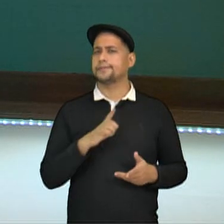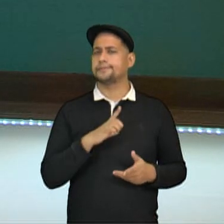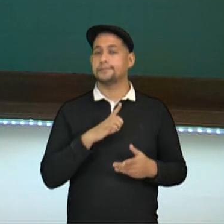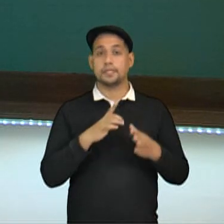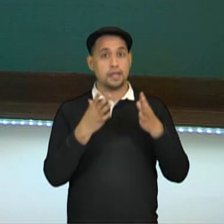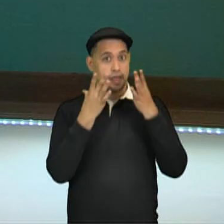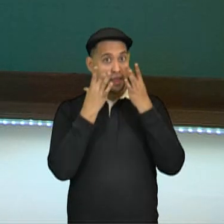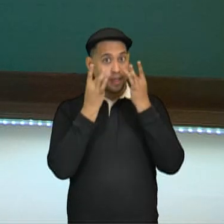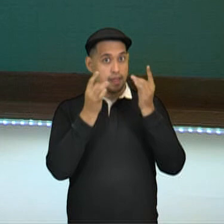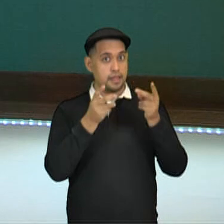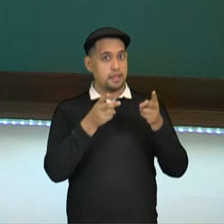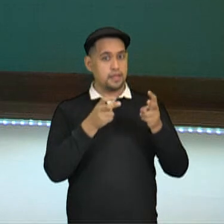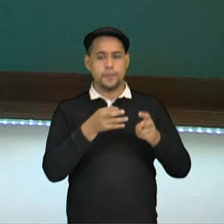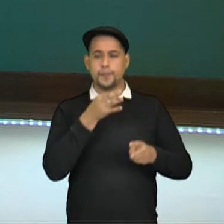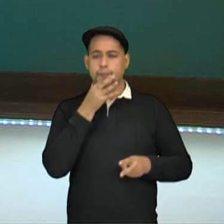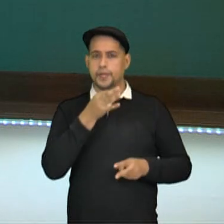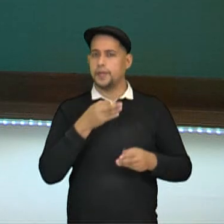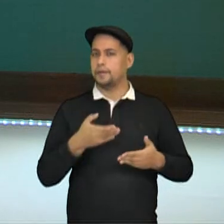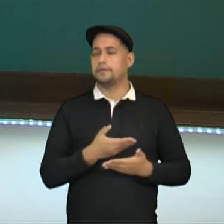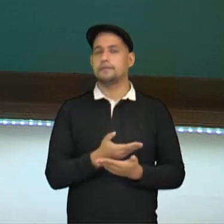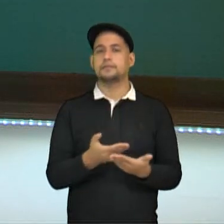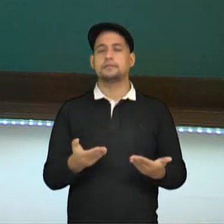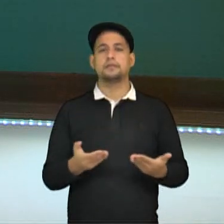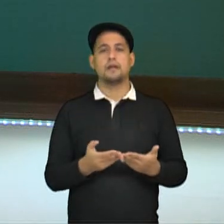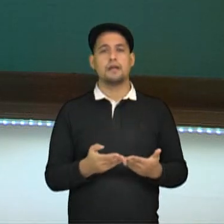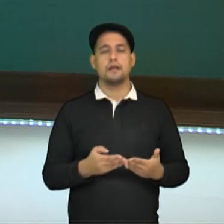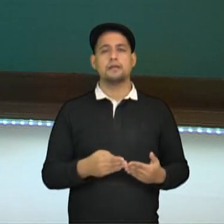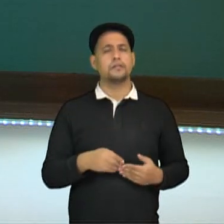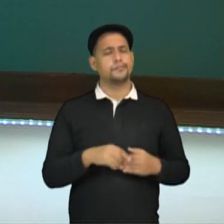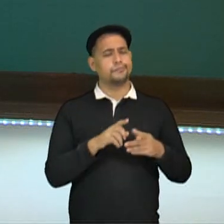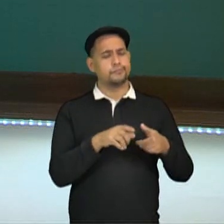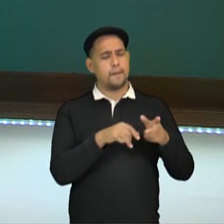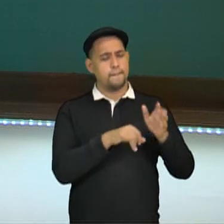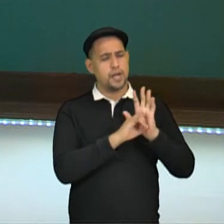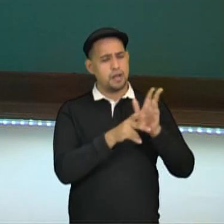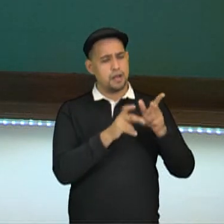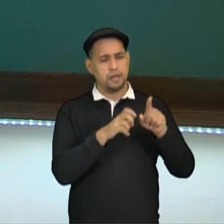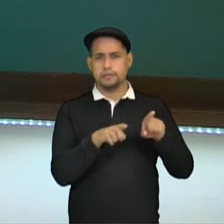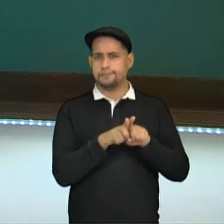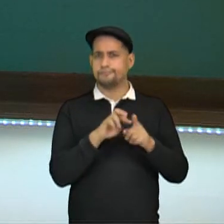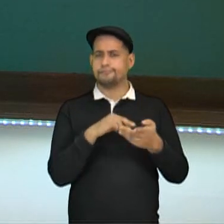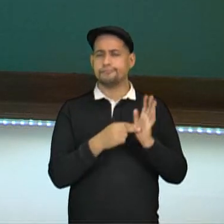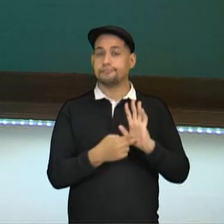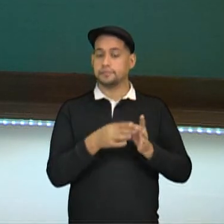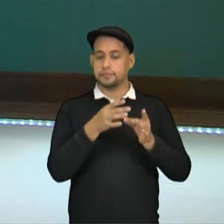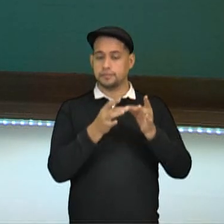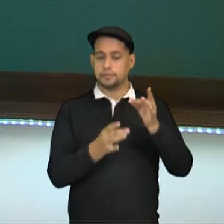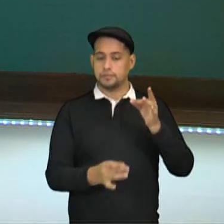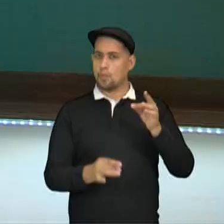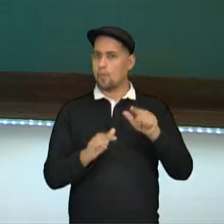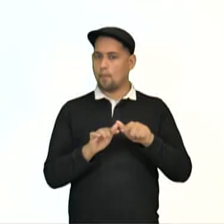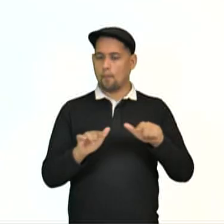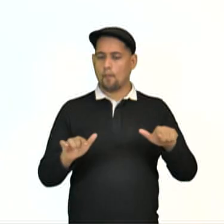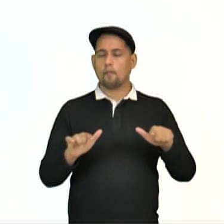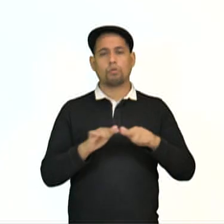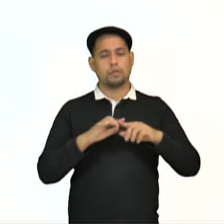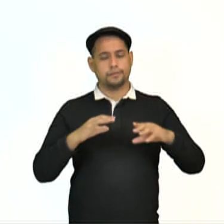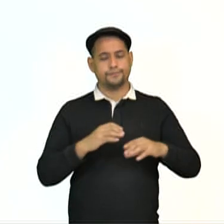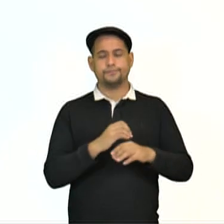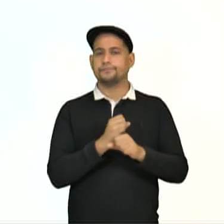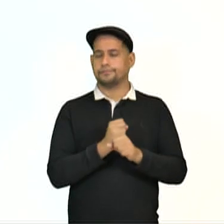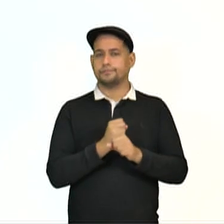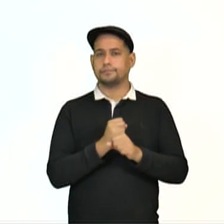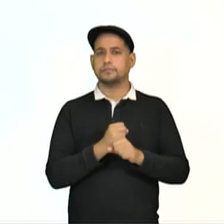fique atento, tem uma dica para você. A matriz identidade é o elemento neutro da multiplicação